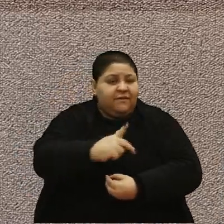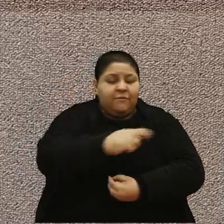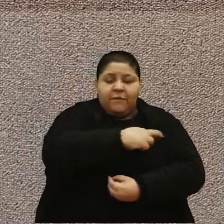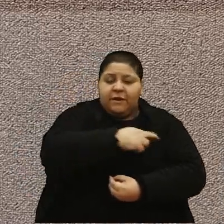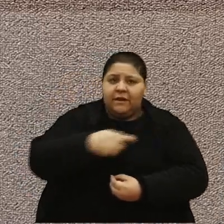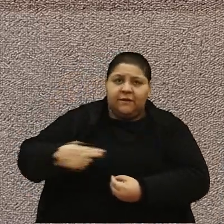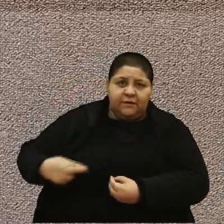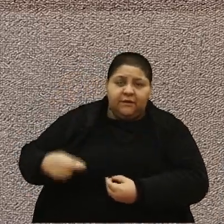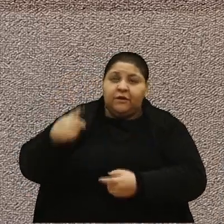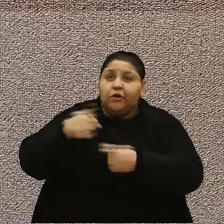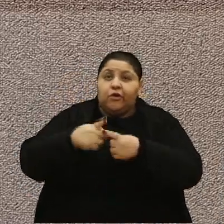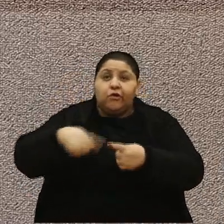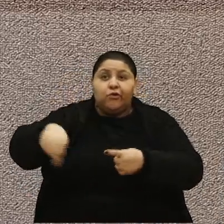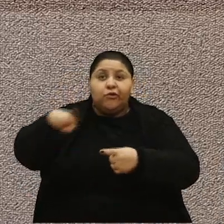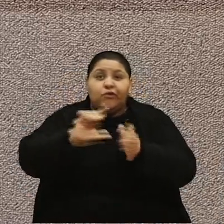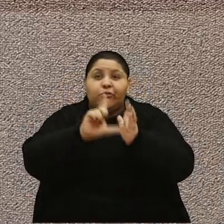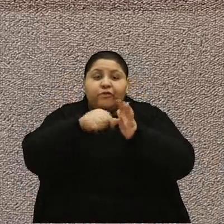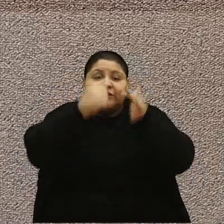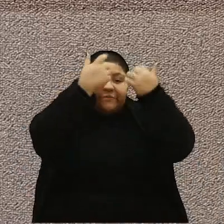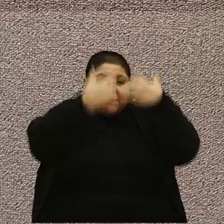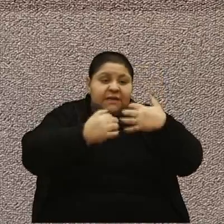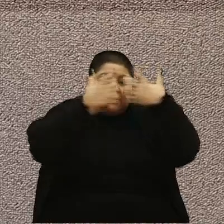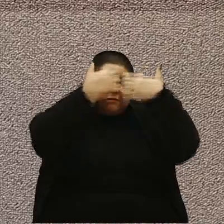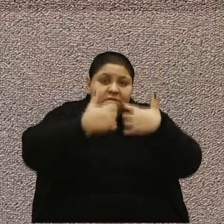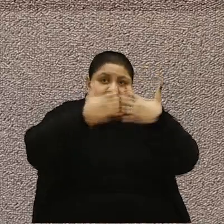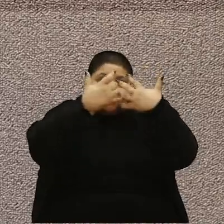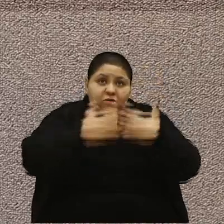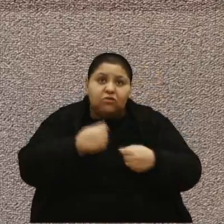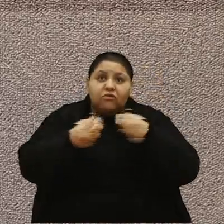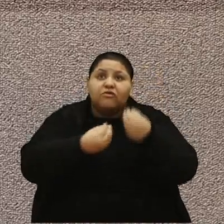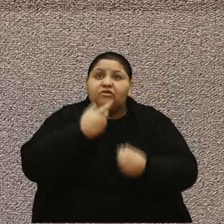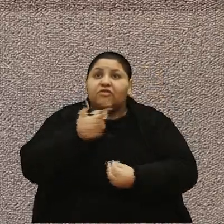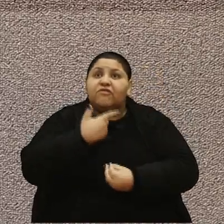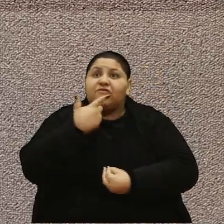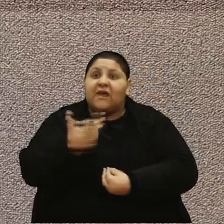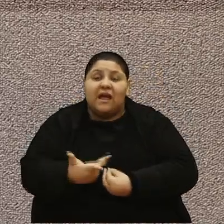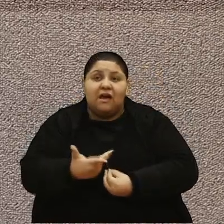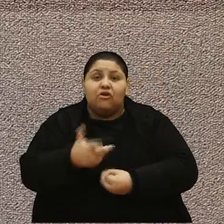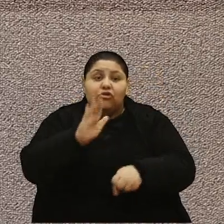República, porque a gente fica depois justificando as coisas que eles falaram no afã